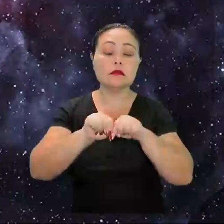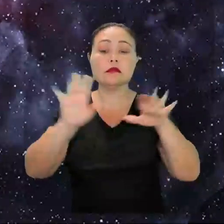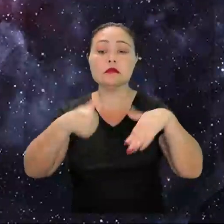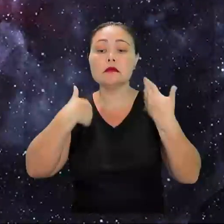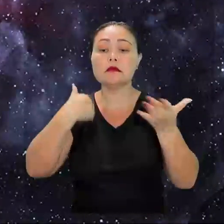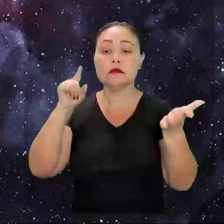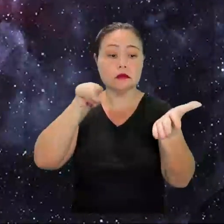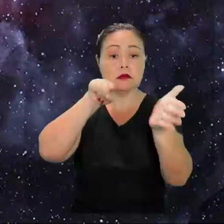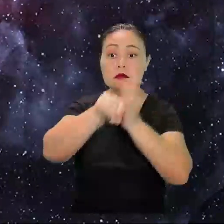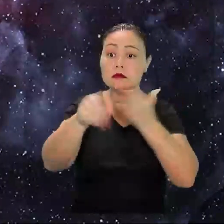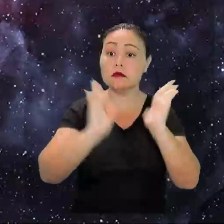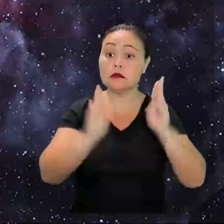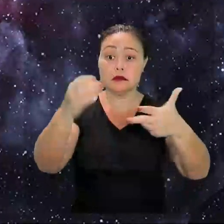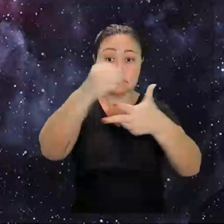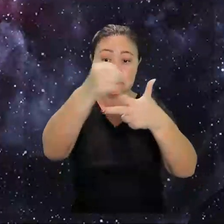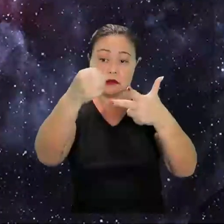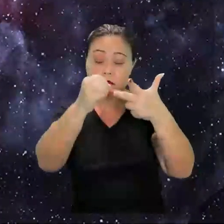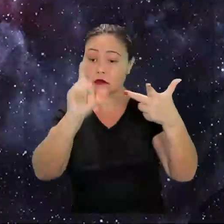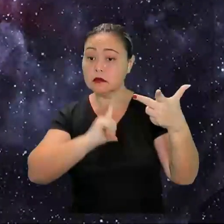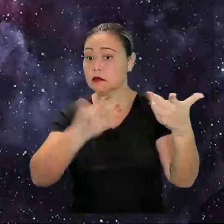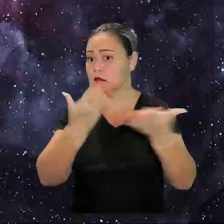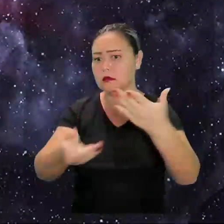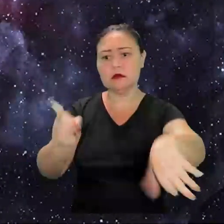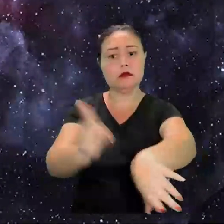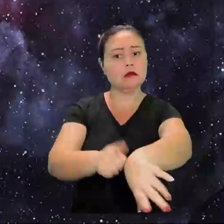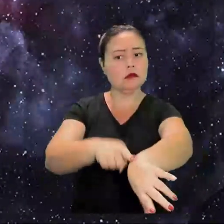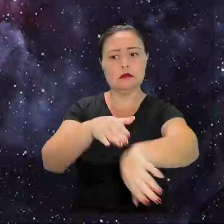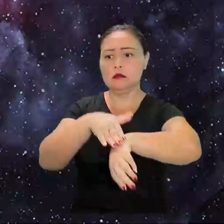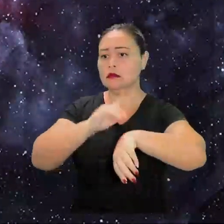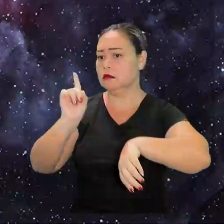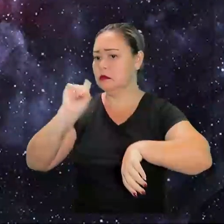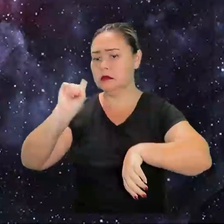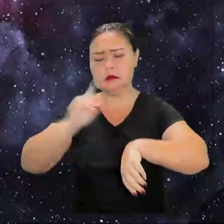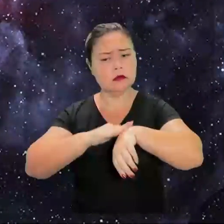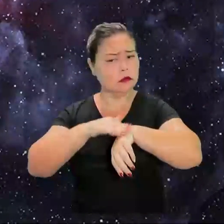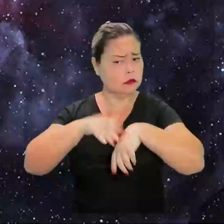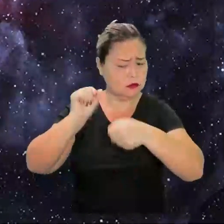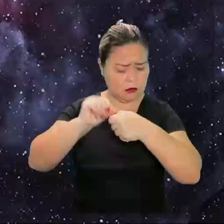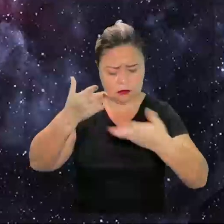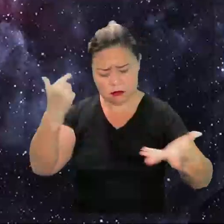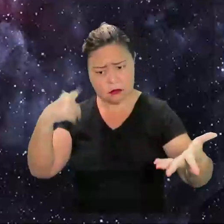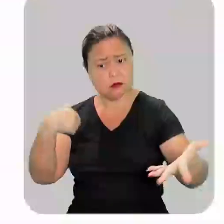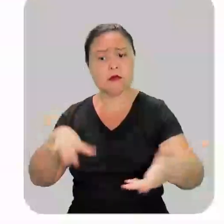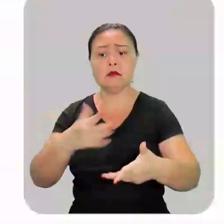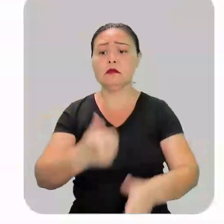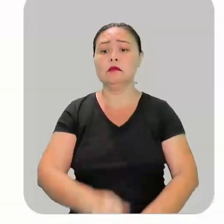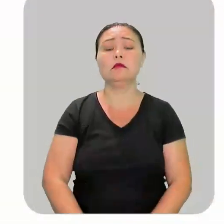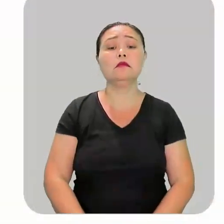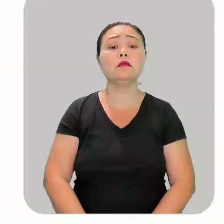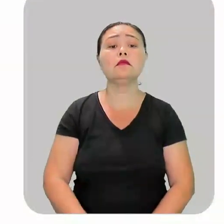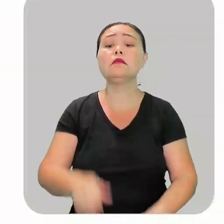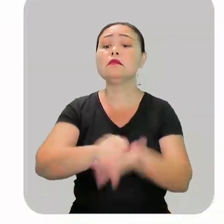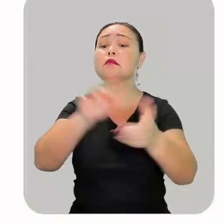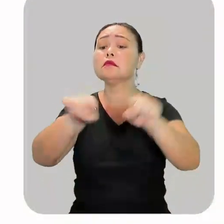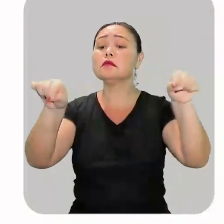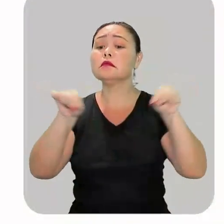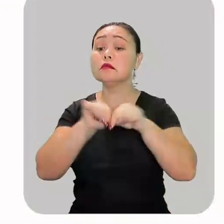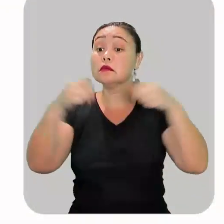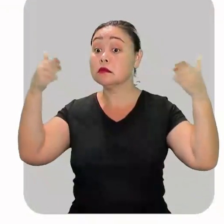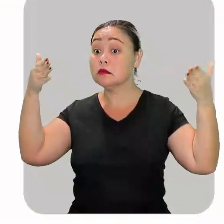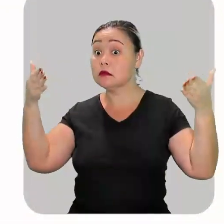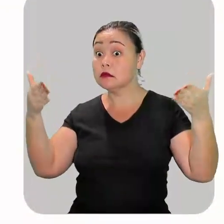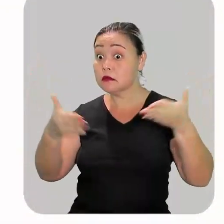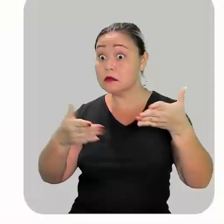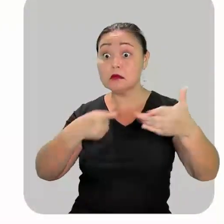com questões do Enem. Não vamos nem perder tempo com conversa, né? Tem muita coisa para ser feita. Vamos lá. Atividade de sala de